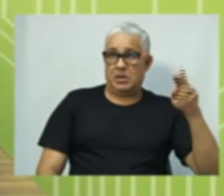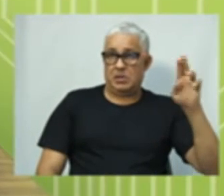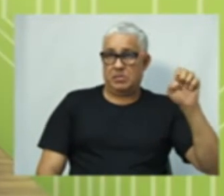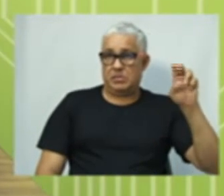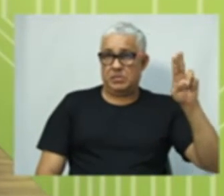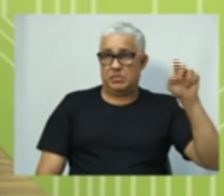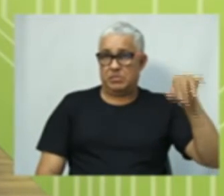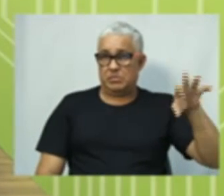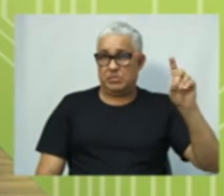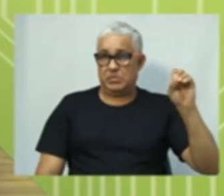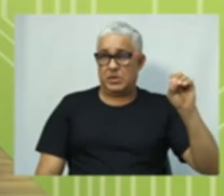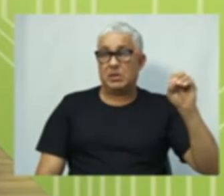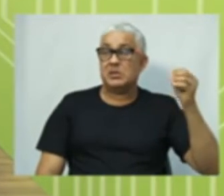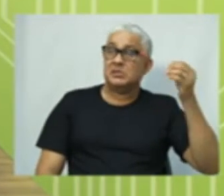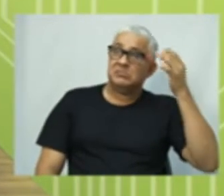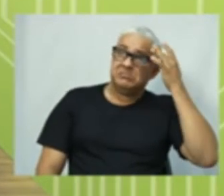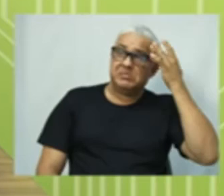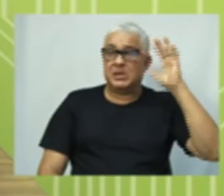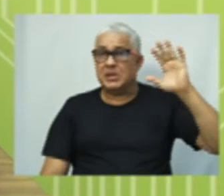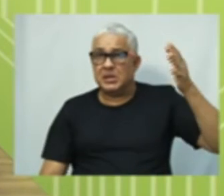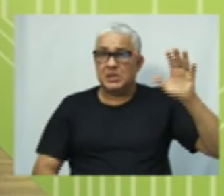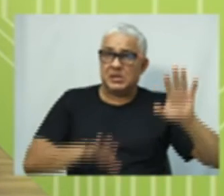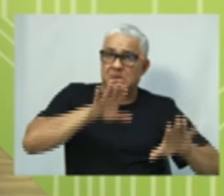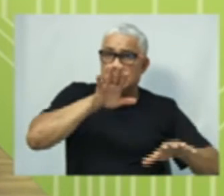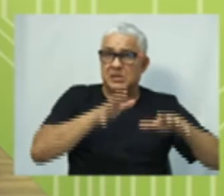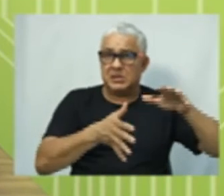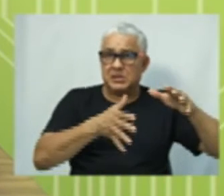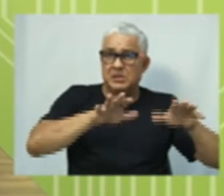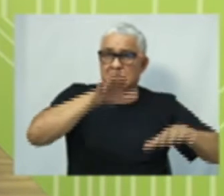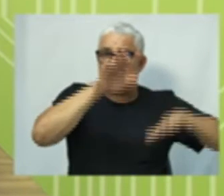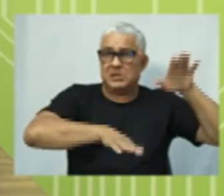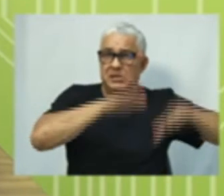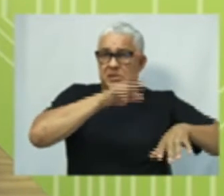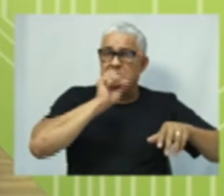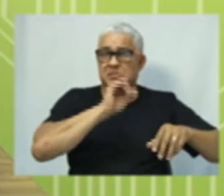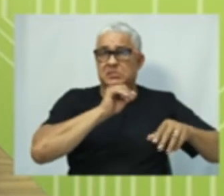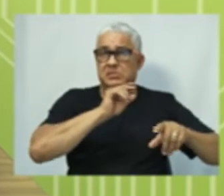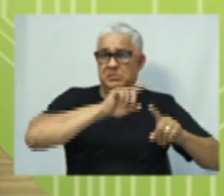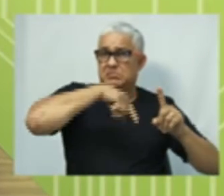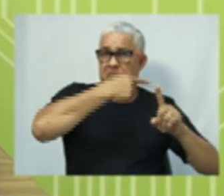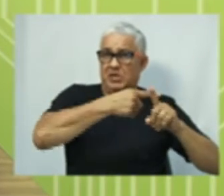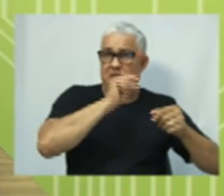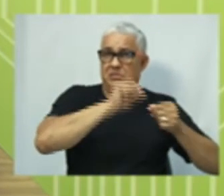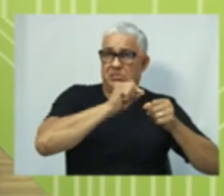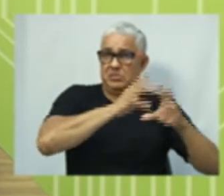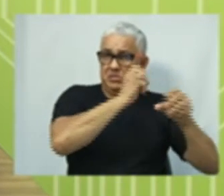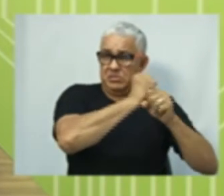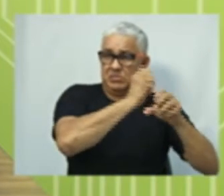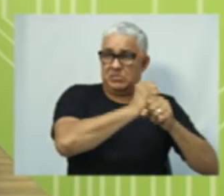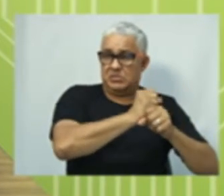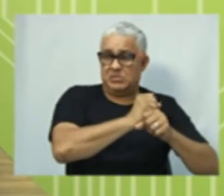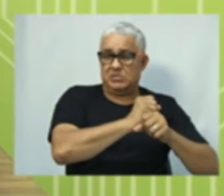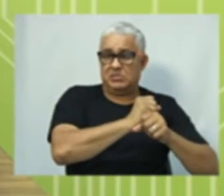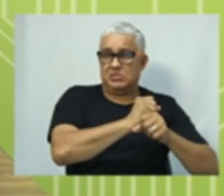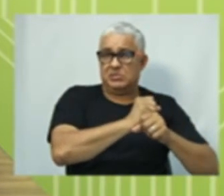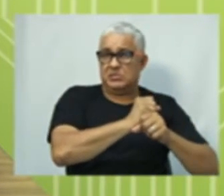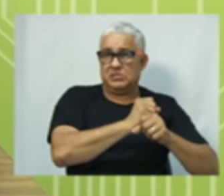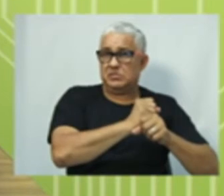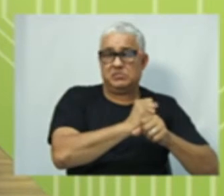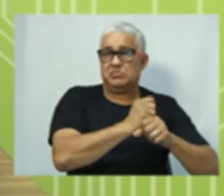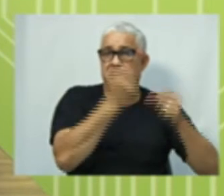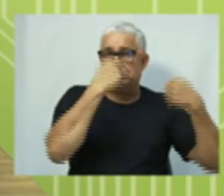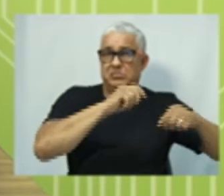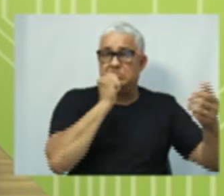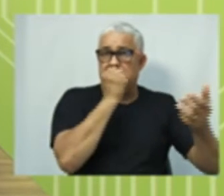uma presunção de valor. Se você fez a mais, ok, fez a mais, você não paga a